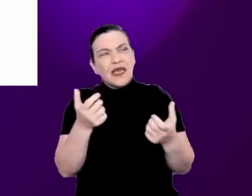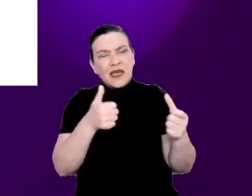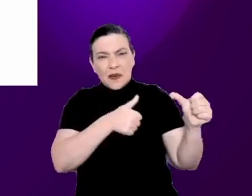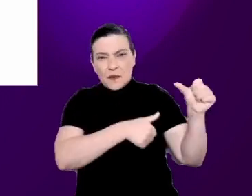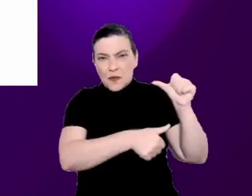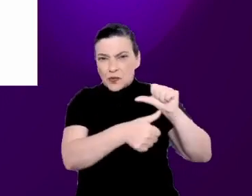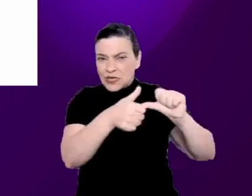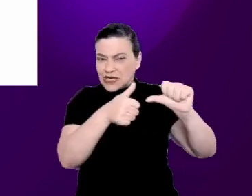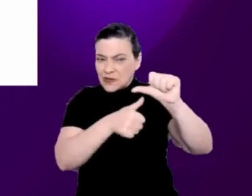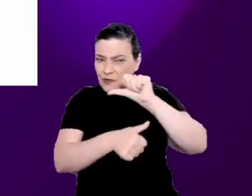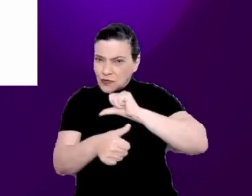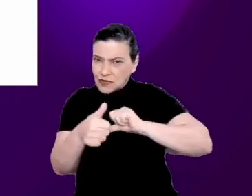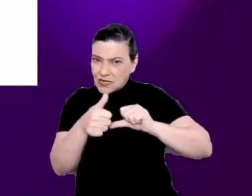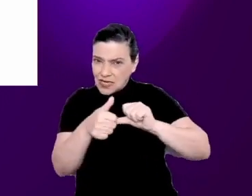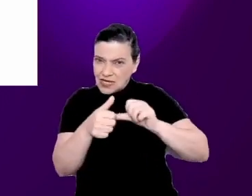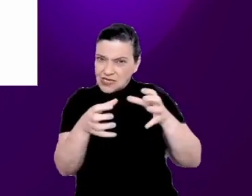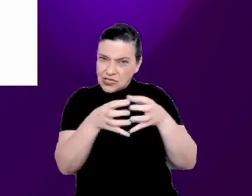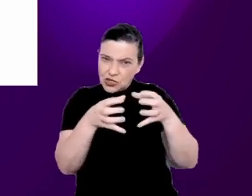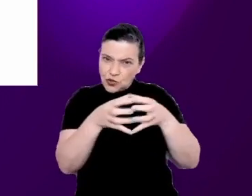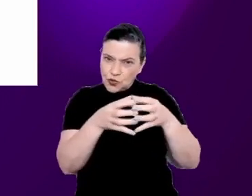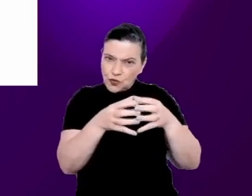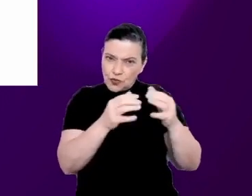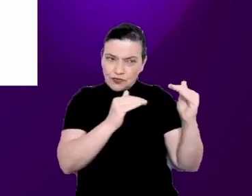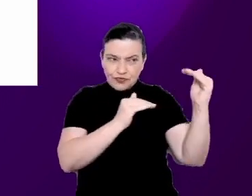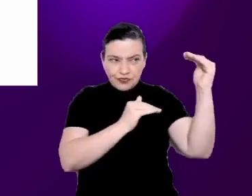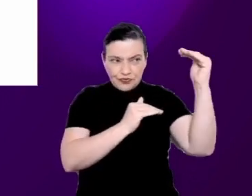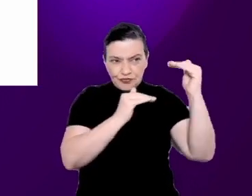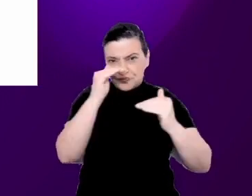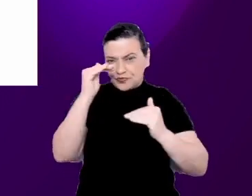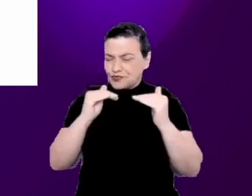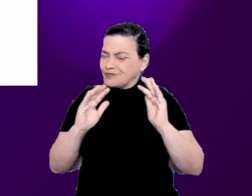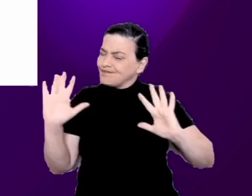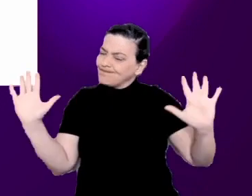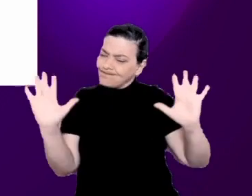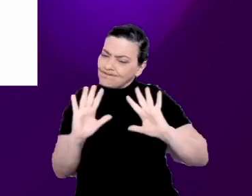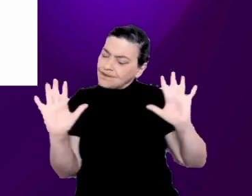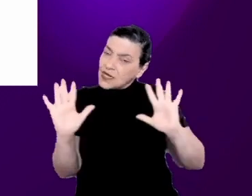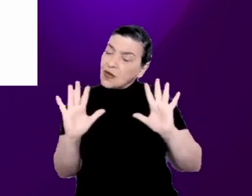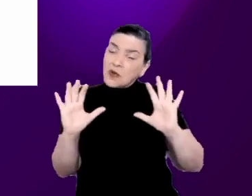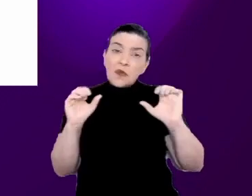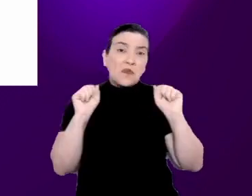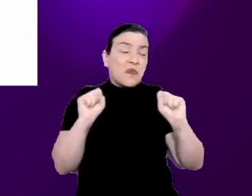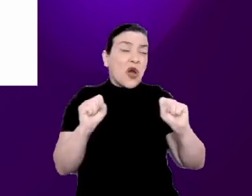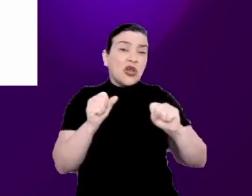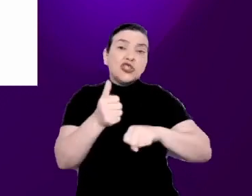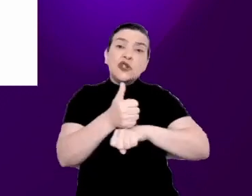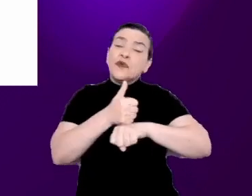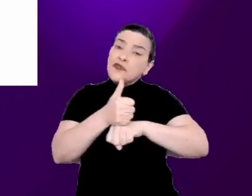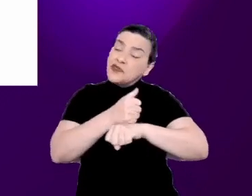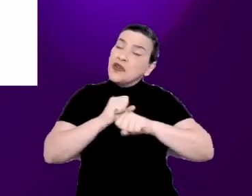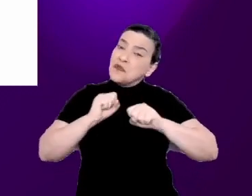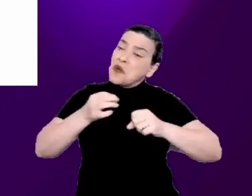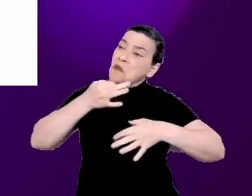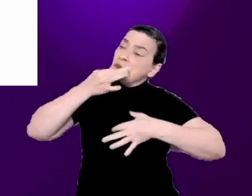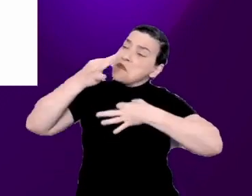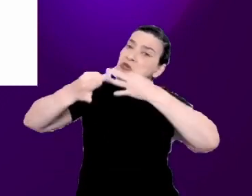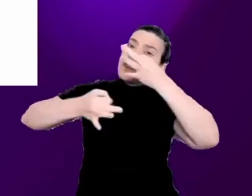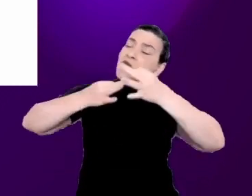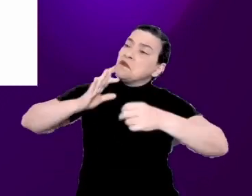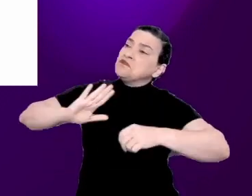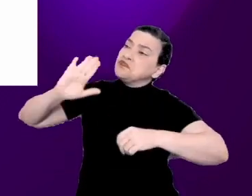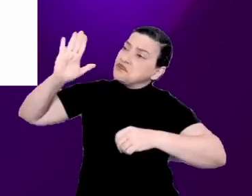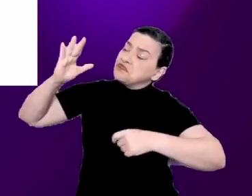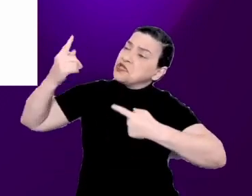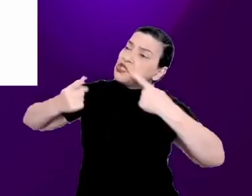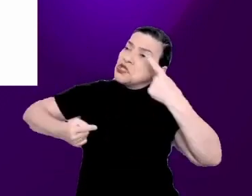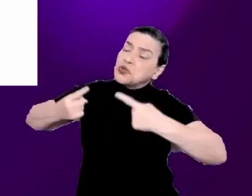é um escalonamento de hierarquia, né? Mas qualquer profissional levantar a mão ali para discutir no